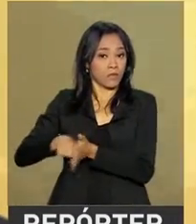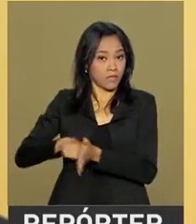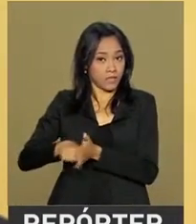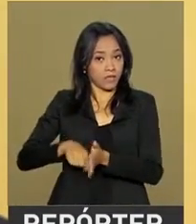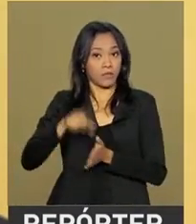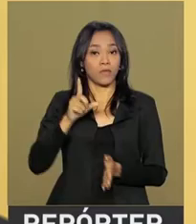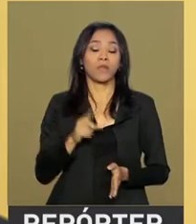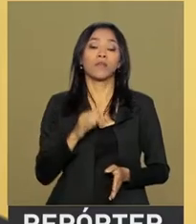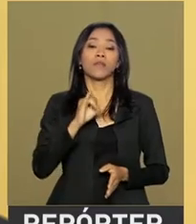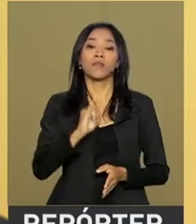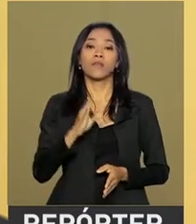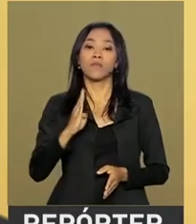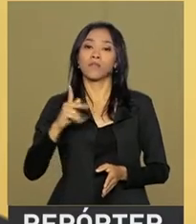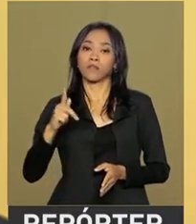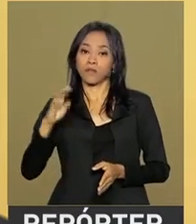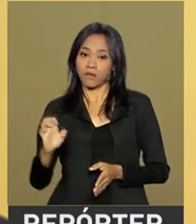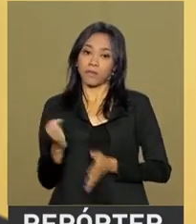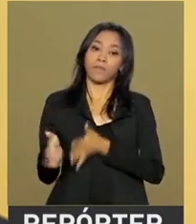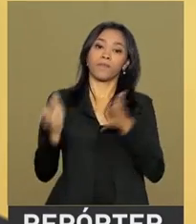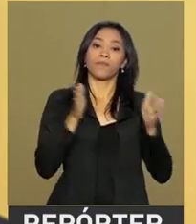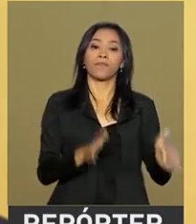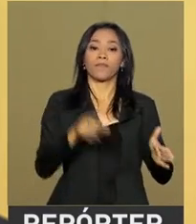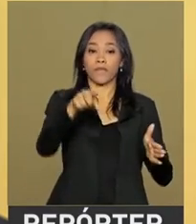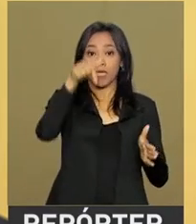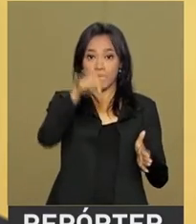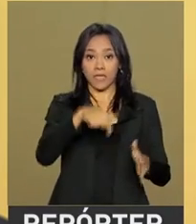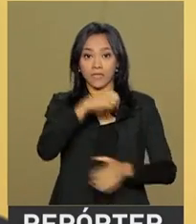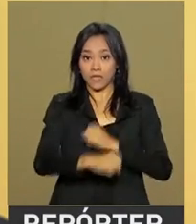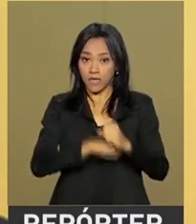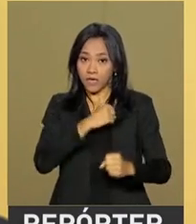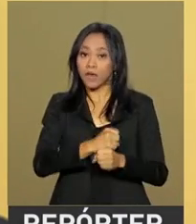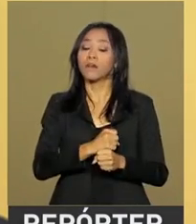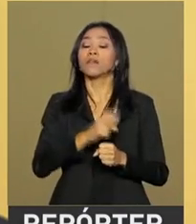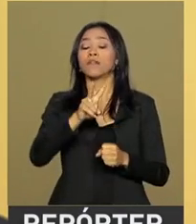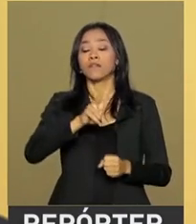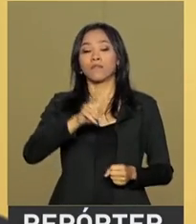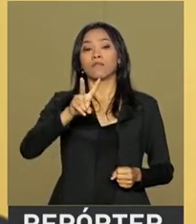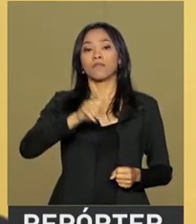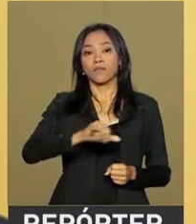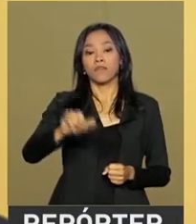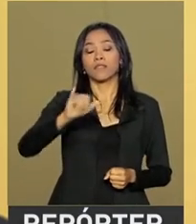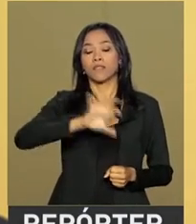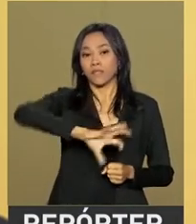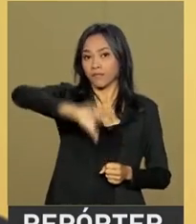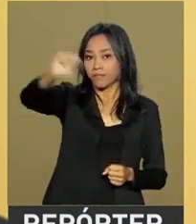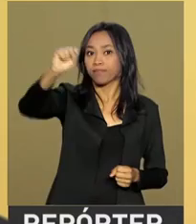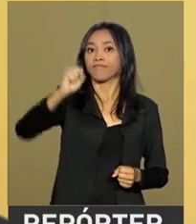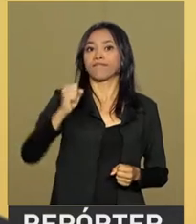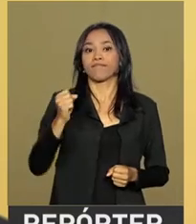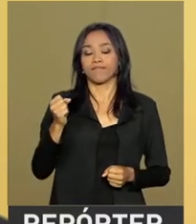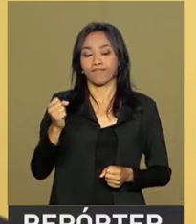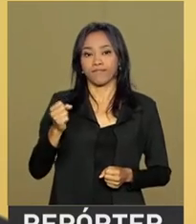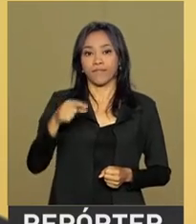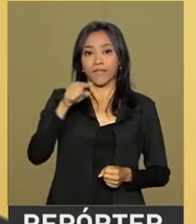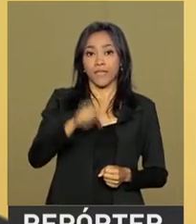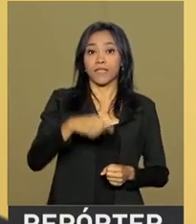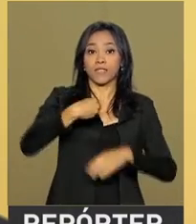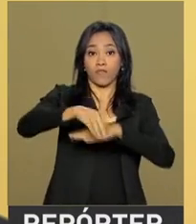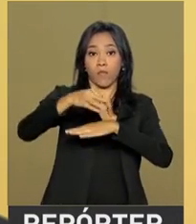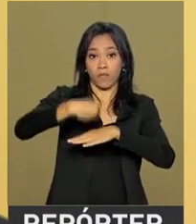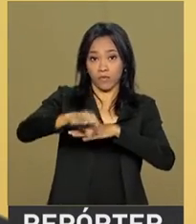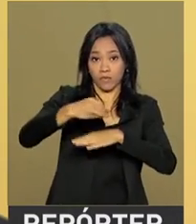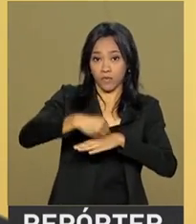será recorde, talvez podendo ultrapassar estes valores e estes dados que